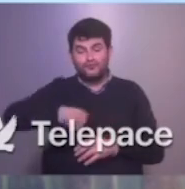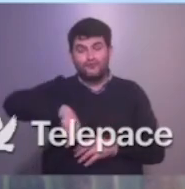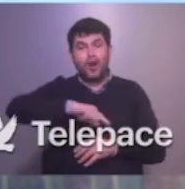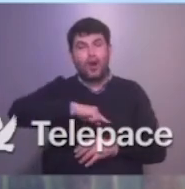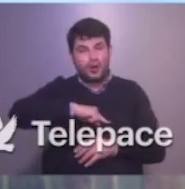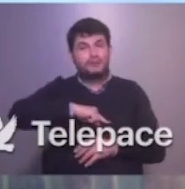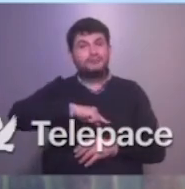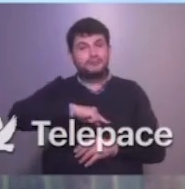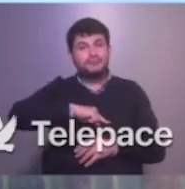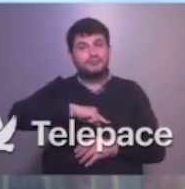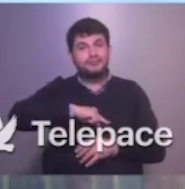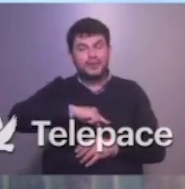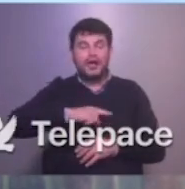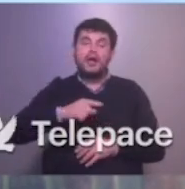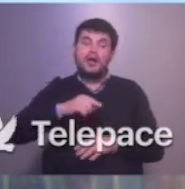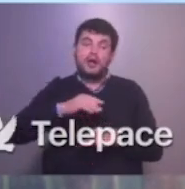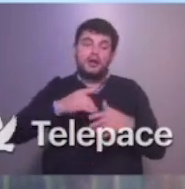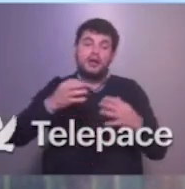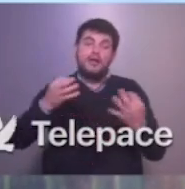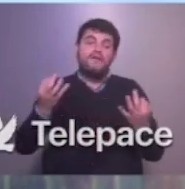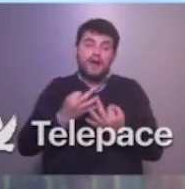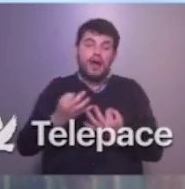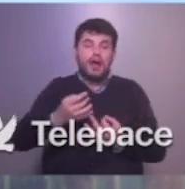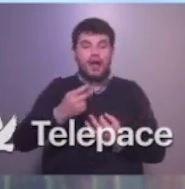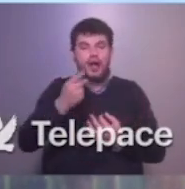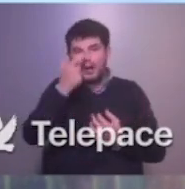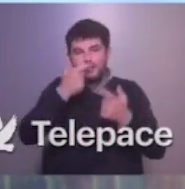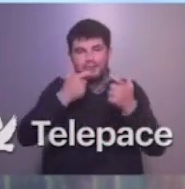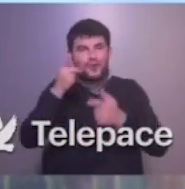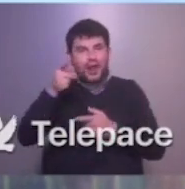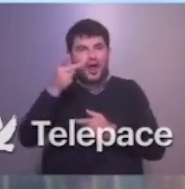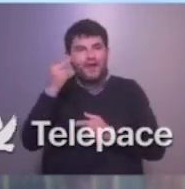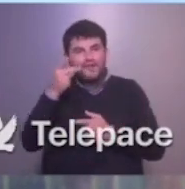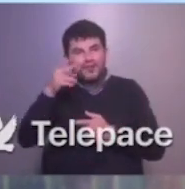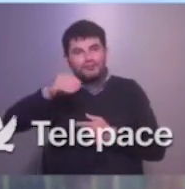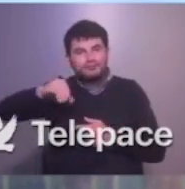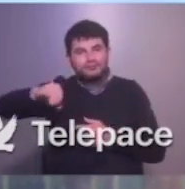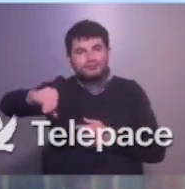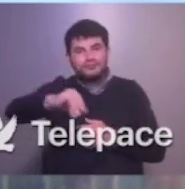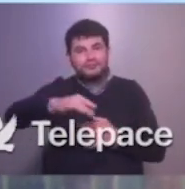nós, de facto, porém, vivem ali pessoas,